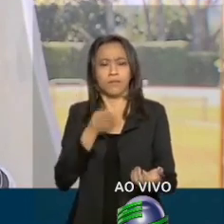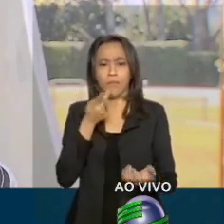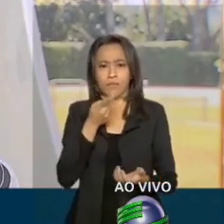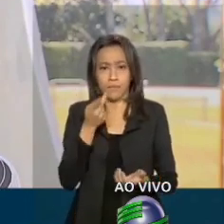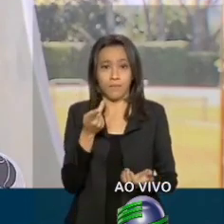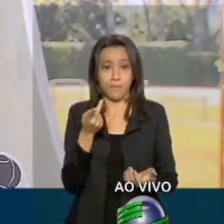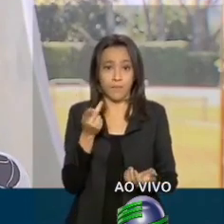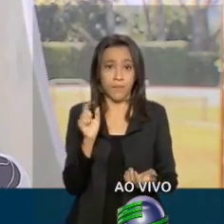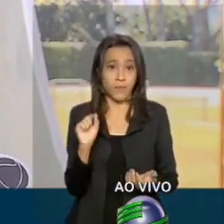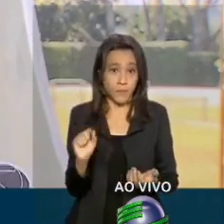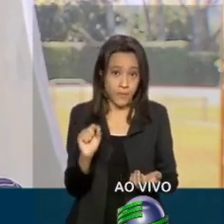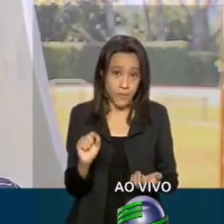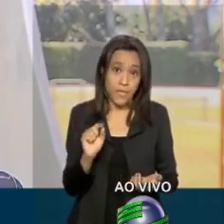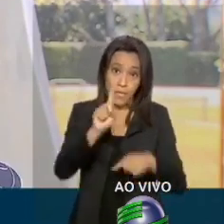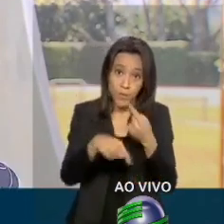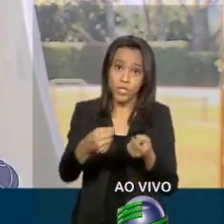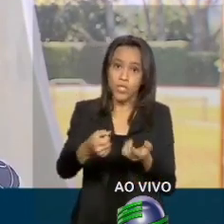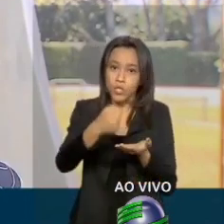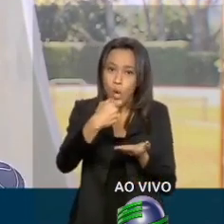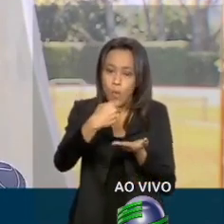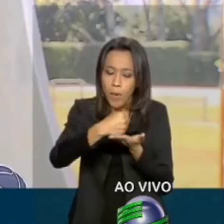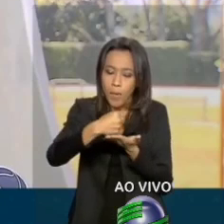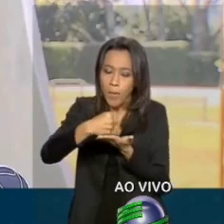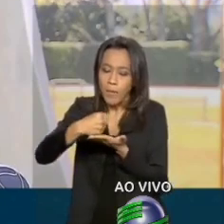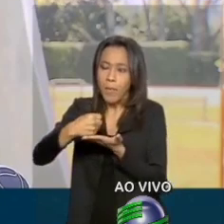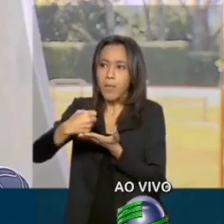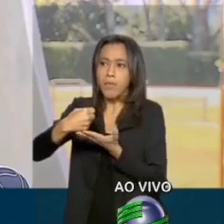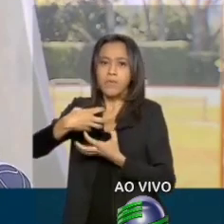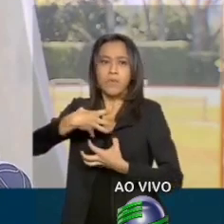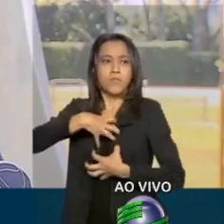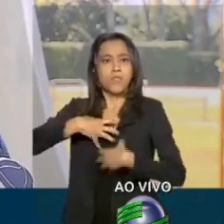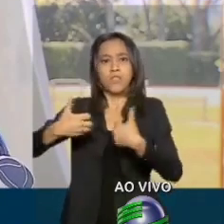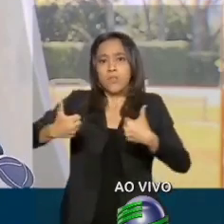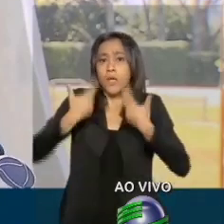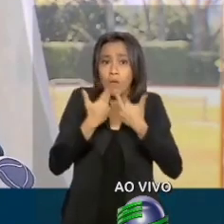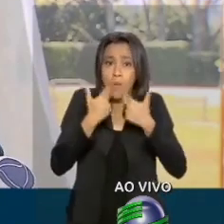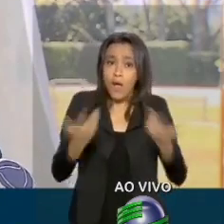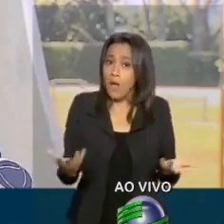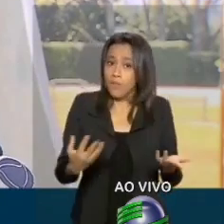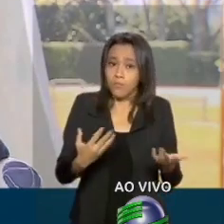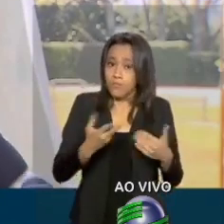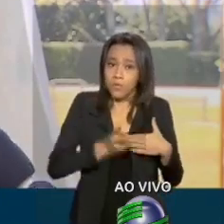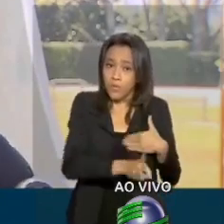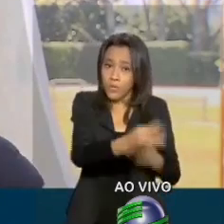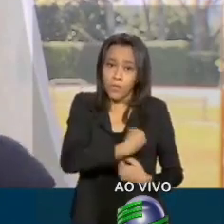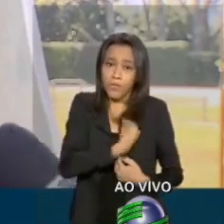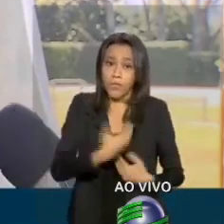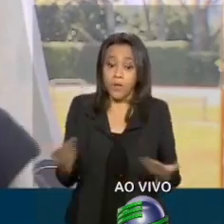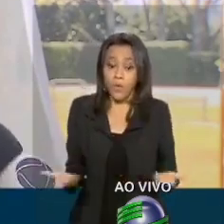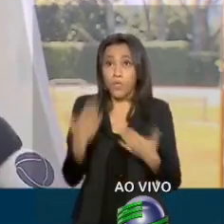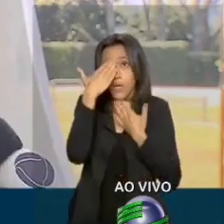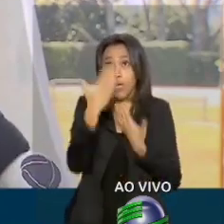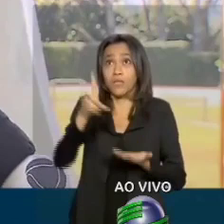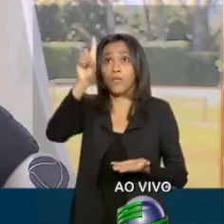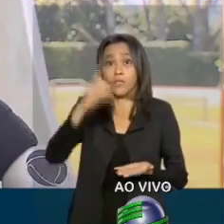que após ser ministrado esse tipo de medicamento, você passou a se sentir muito bem. Então, agora, normal, a vida segue a vida. Presidente. E já dou graças a Deus pela minha vida,